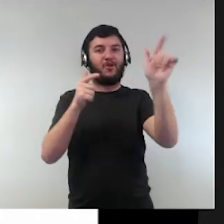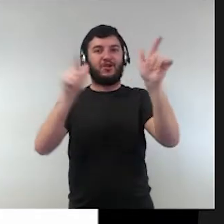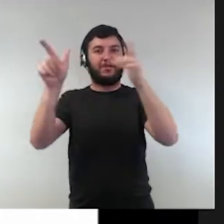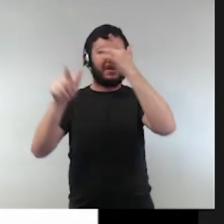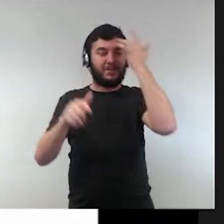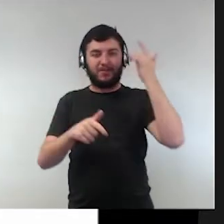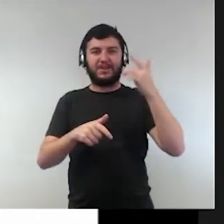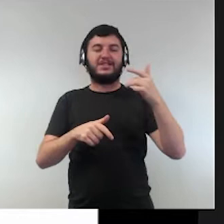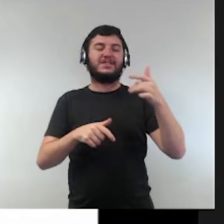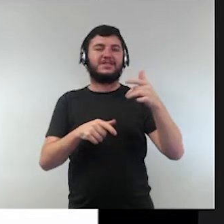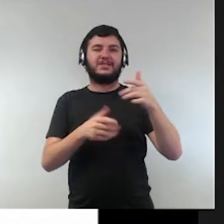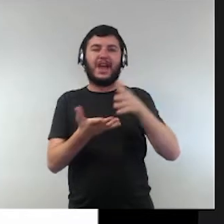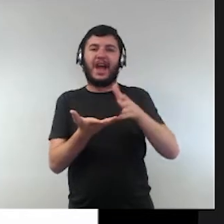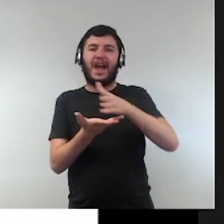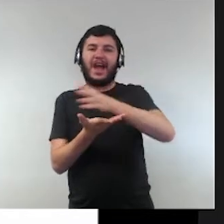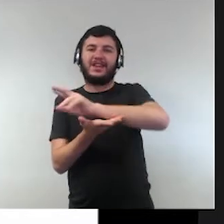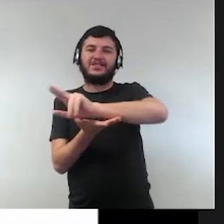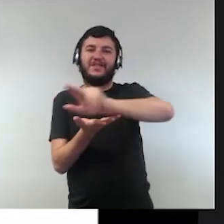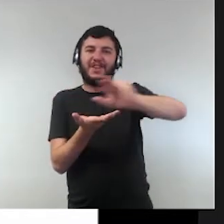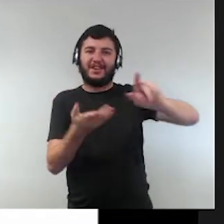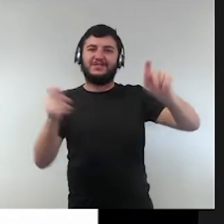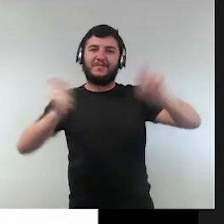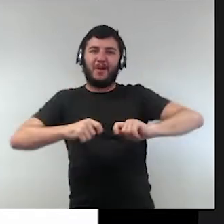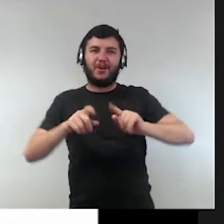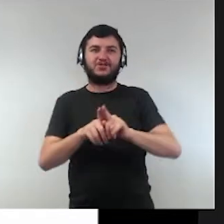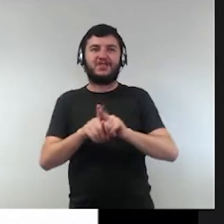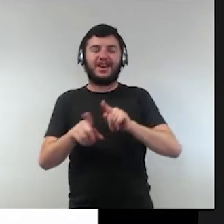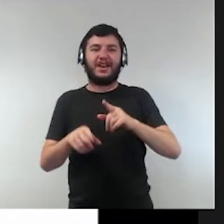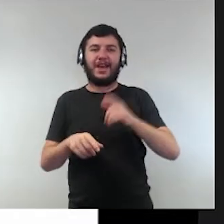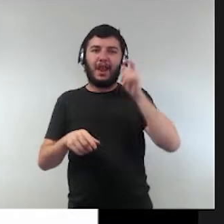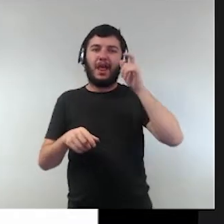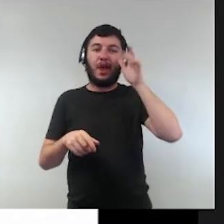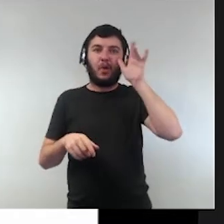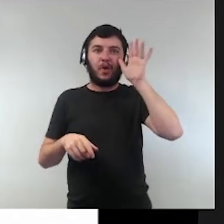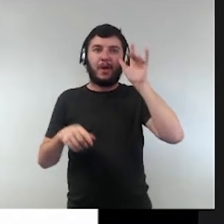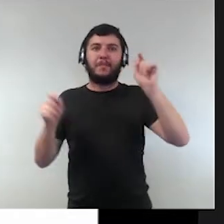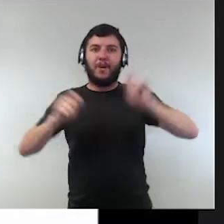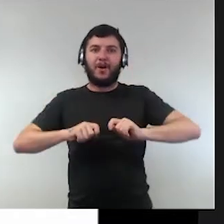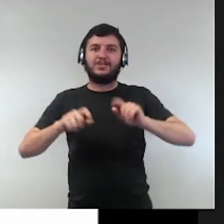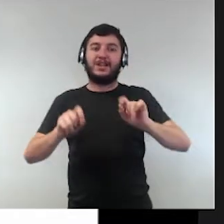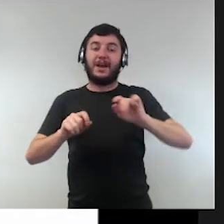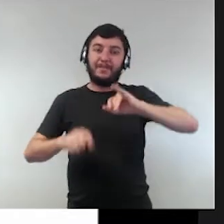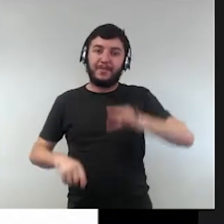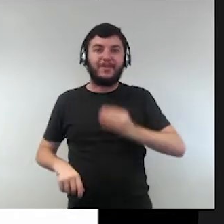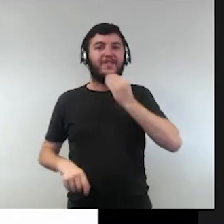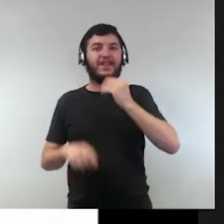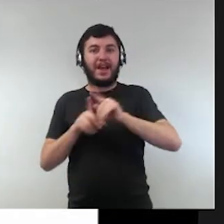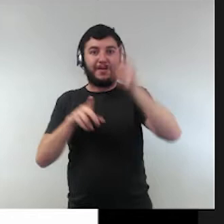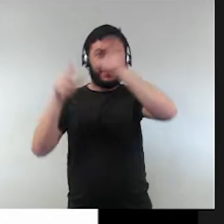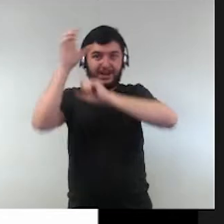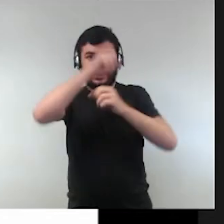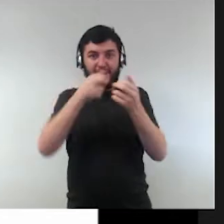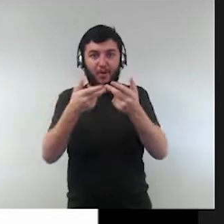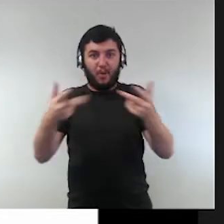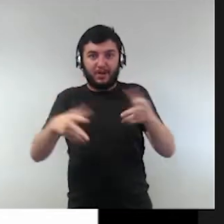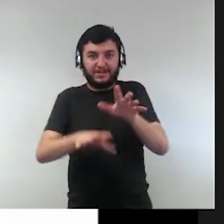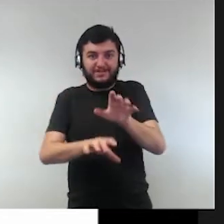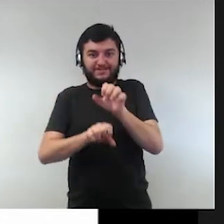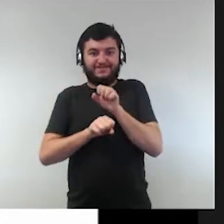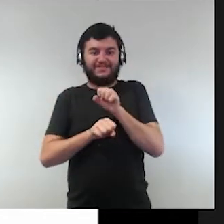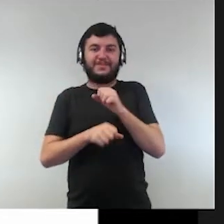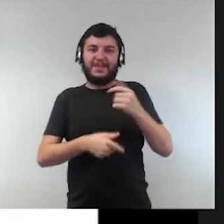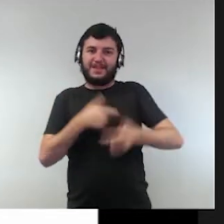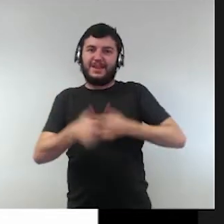essa foi a ideia do evento, essa também foi a nossa ideia em trazer para cá essa sugestão de palestra. Tenho rendo aqui